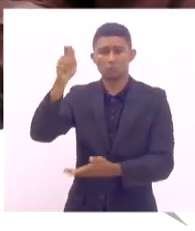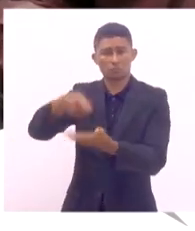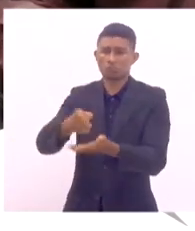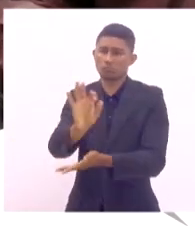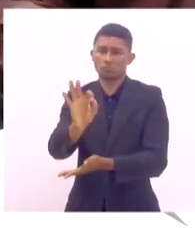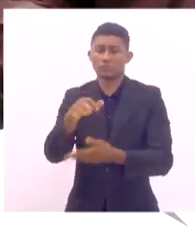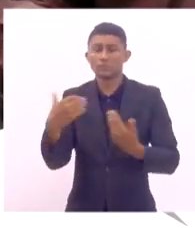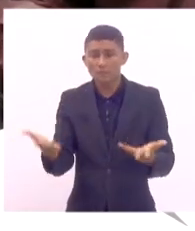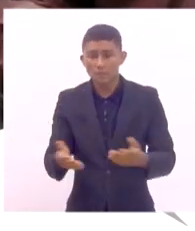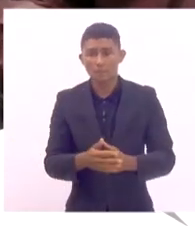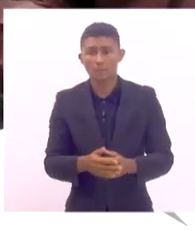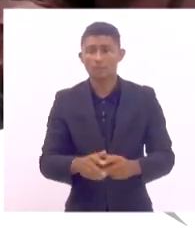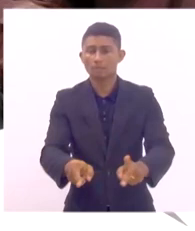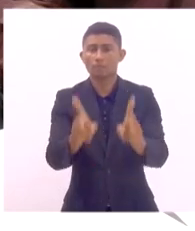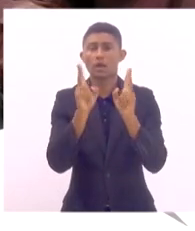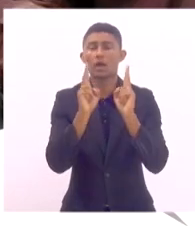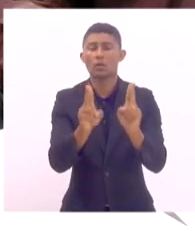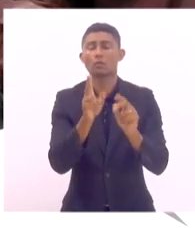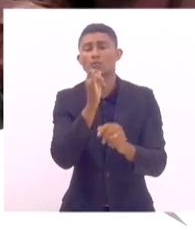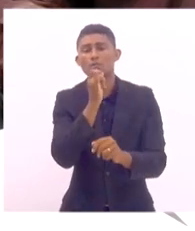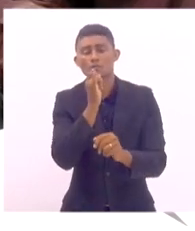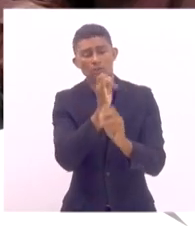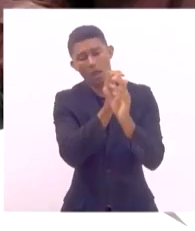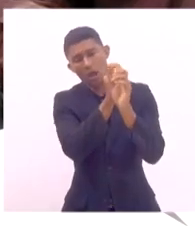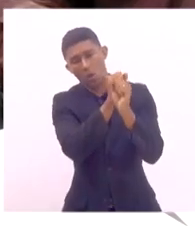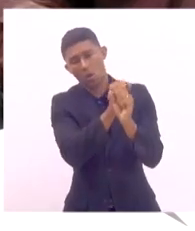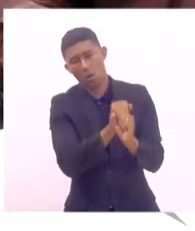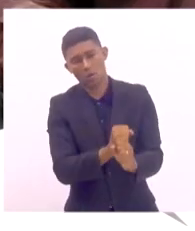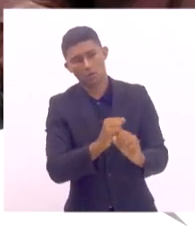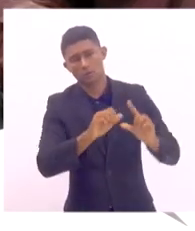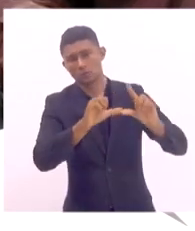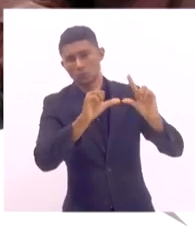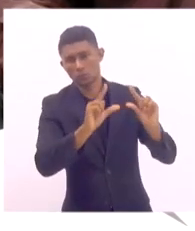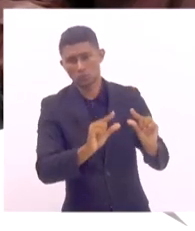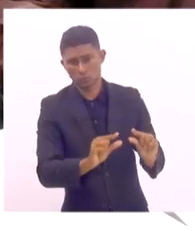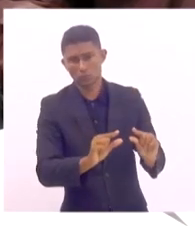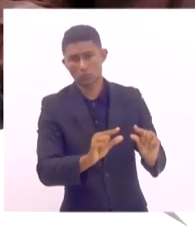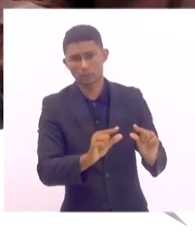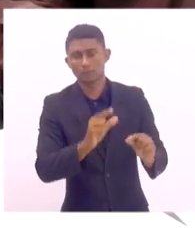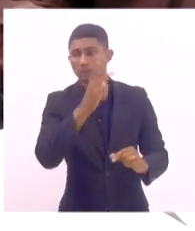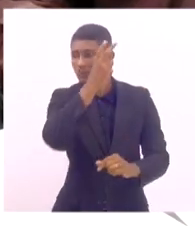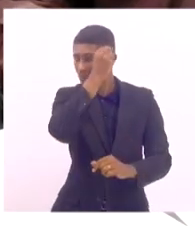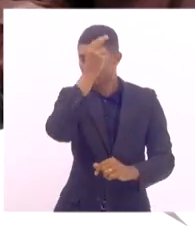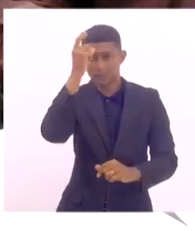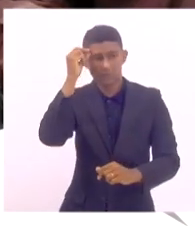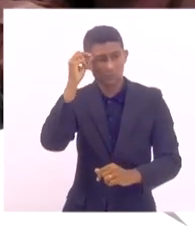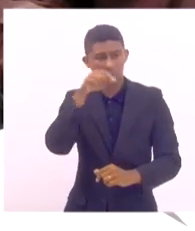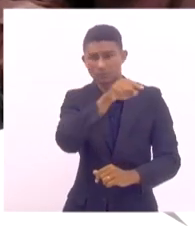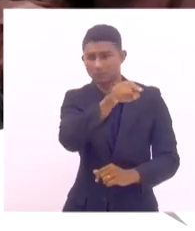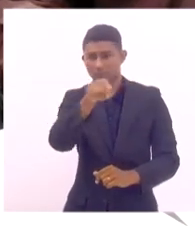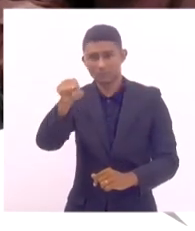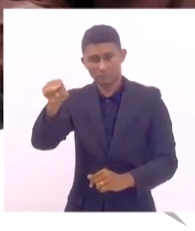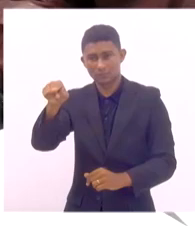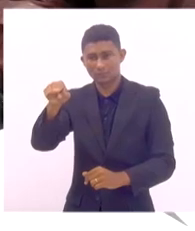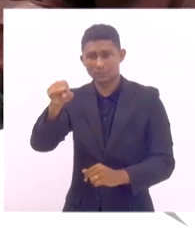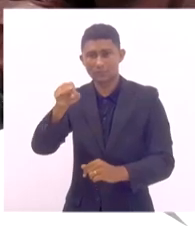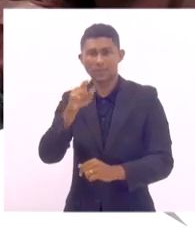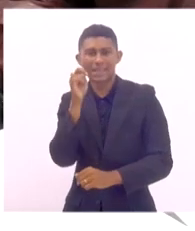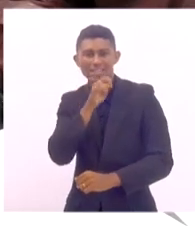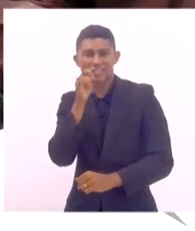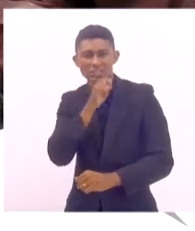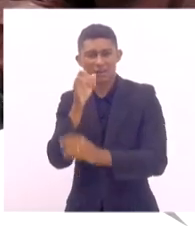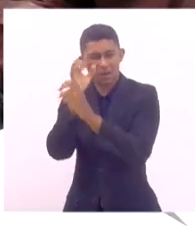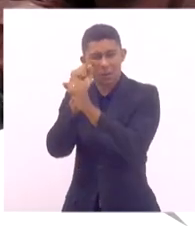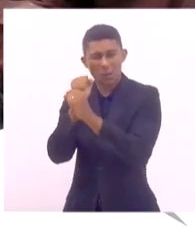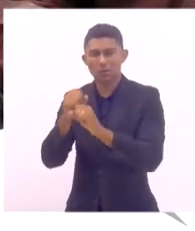é como se você estivesse diminuindo as contas das diversas prefeituras de Estado de energia, né, de